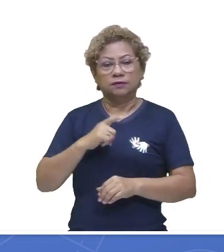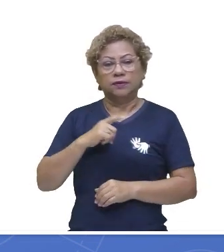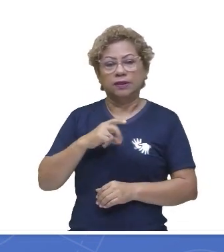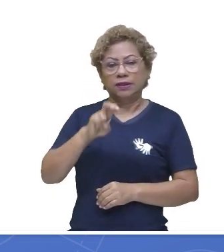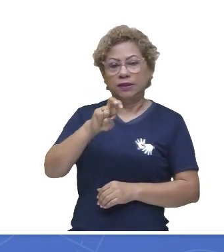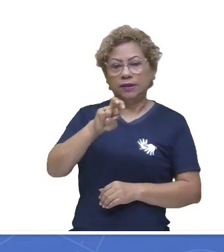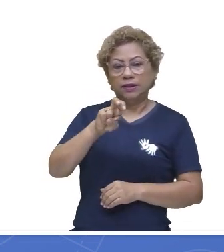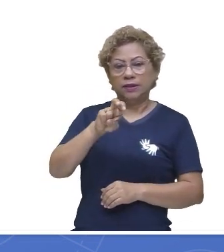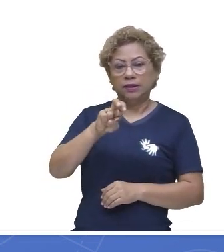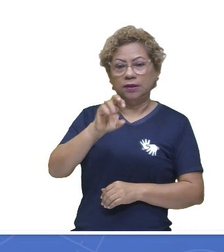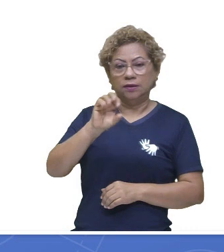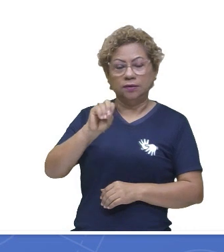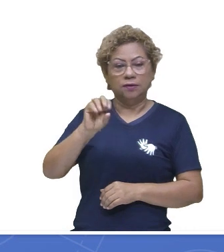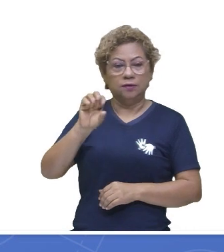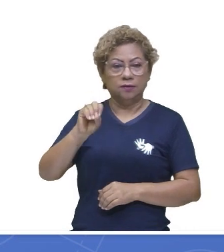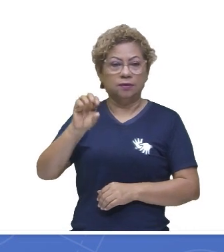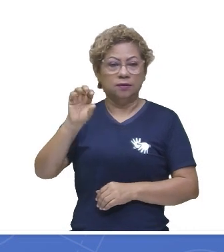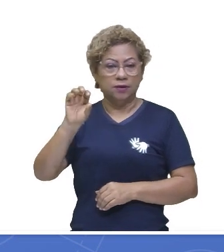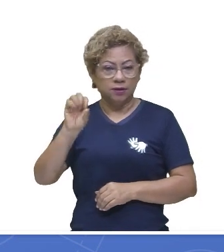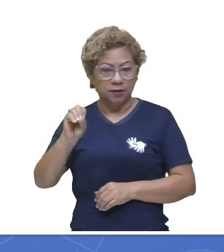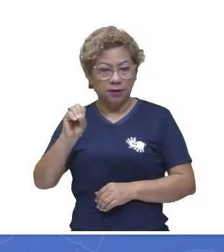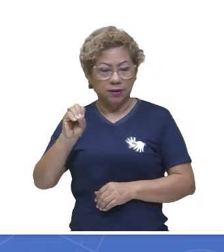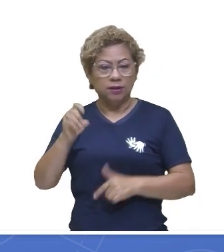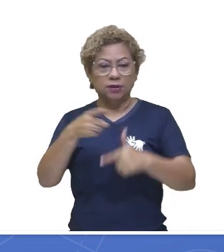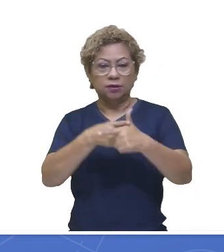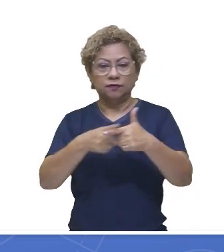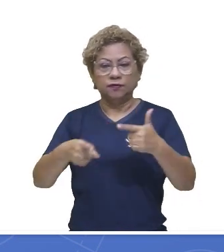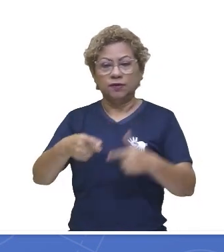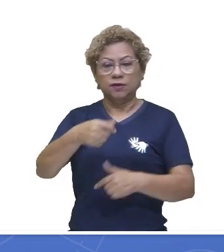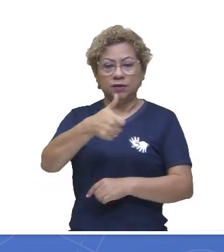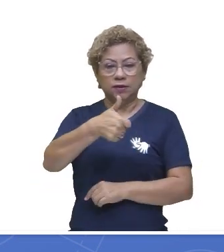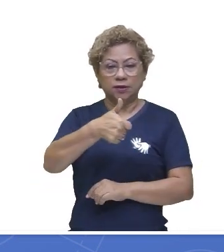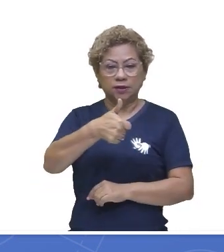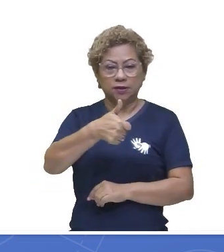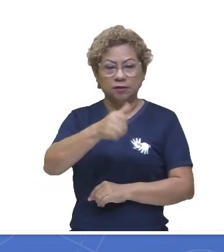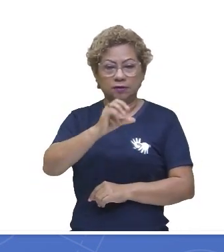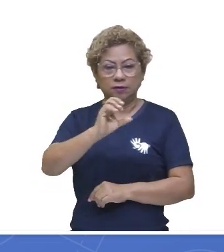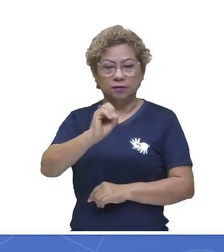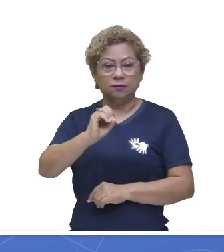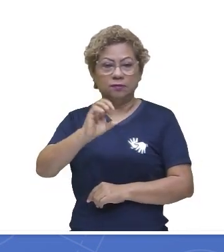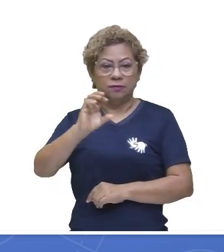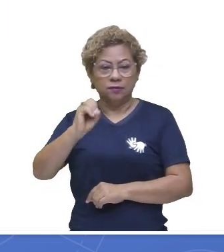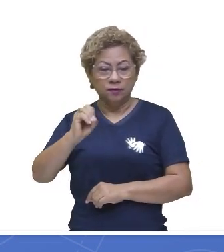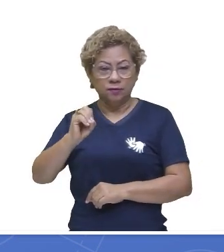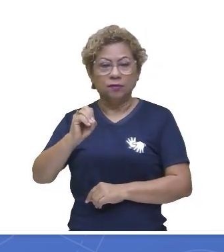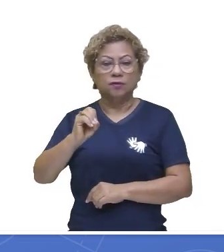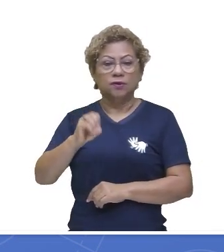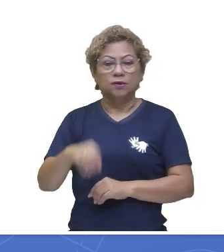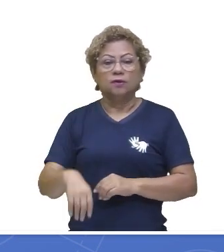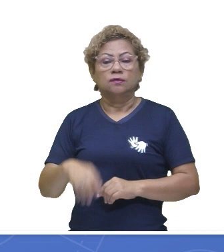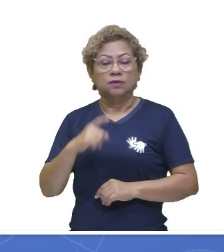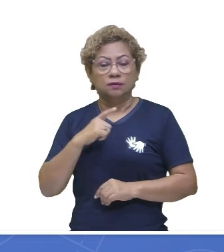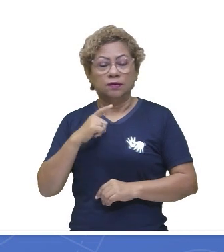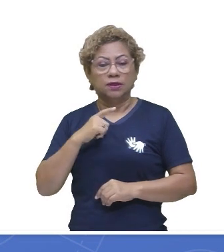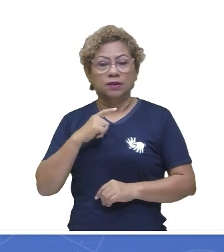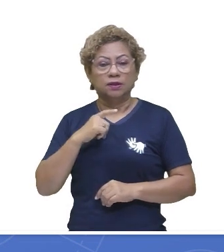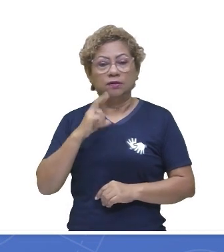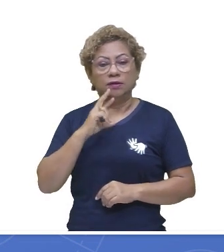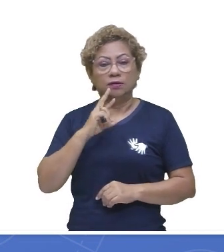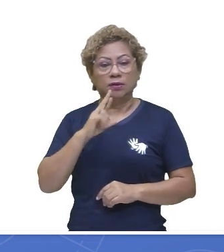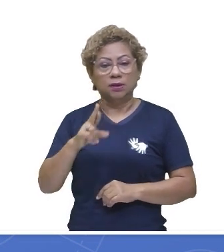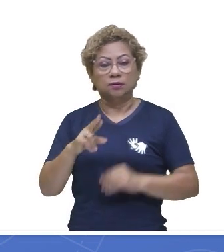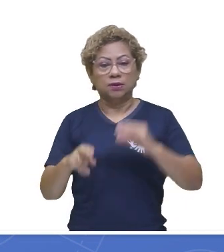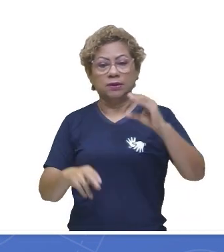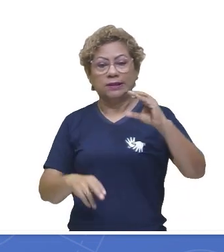50 calorias por grau Celsius. A unidade fica caloria por grau Celsius, porque a quantidade de energia veio em caloria e